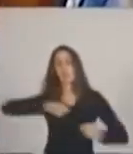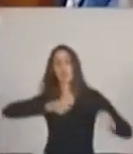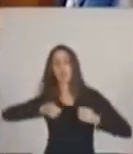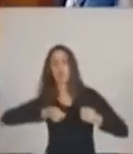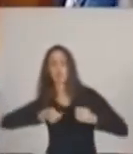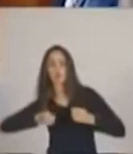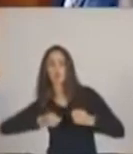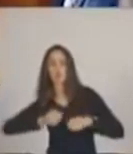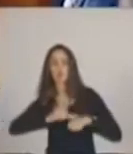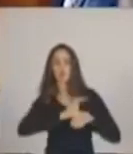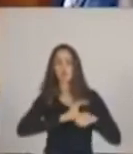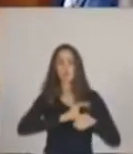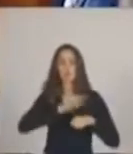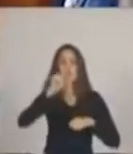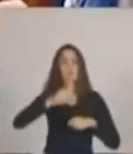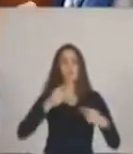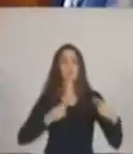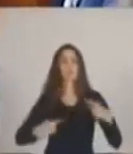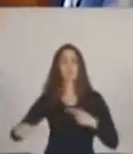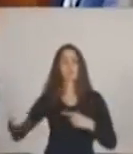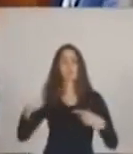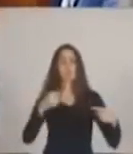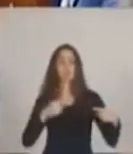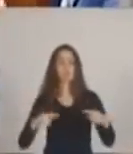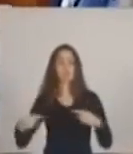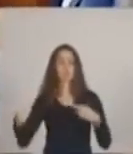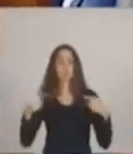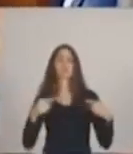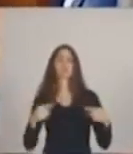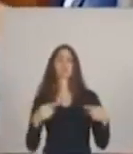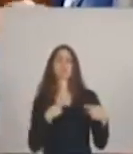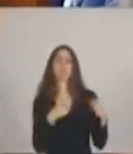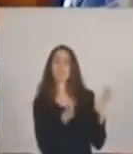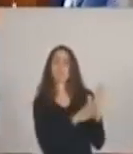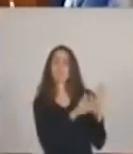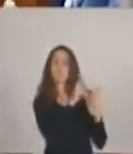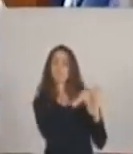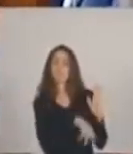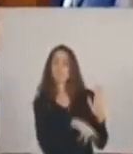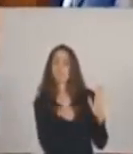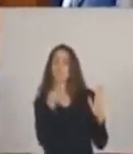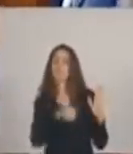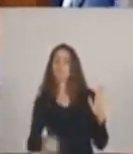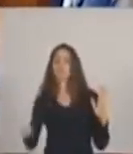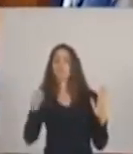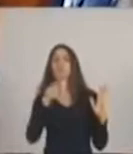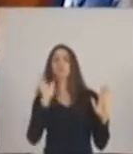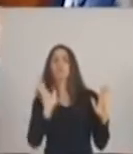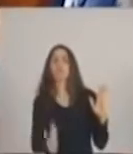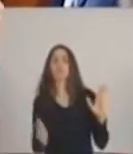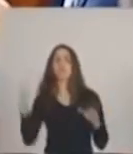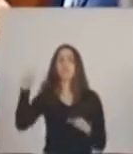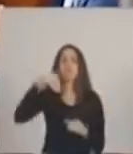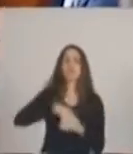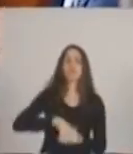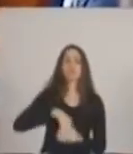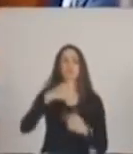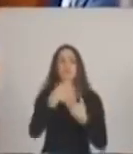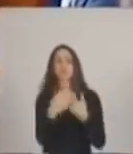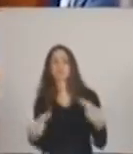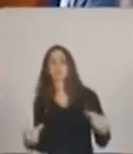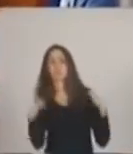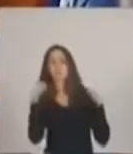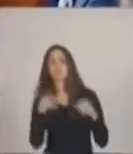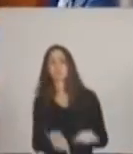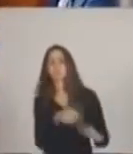uma classe, uma casa política. Estamos analisando um projeto que nós quantas vezes votamos matérias aqui,